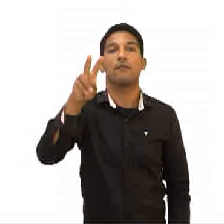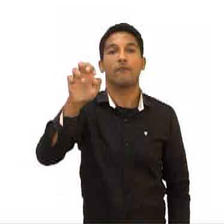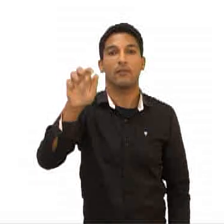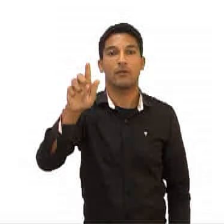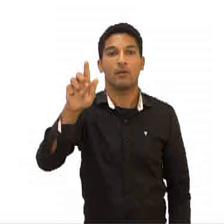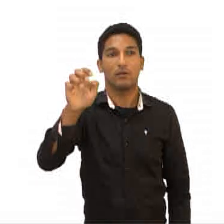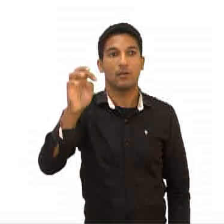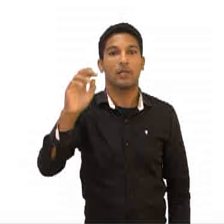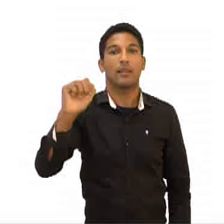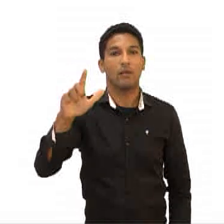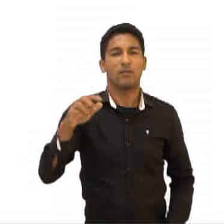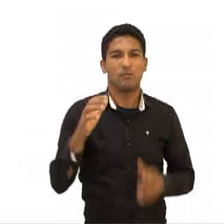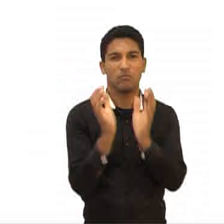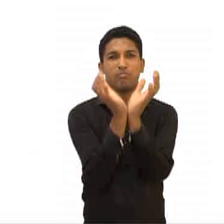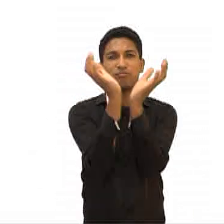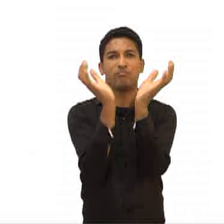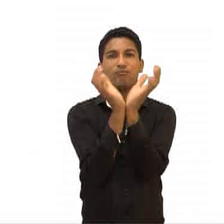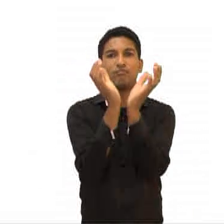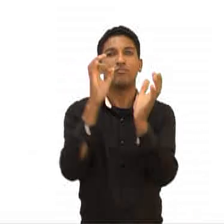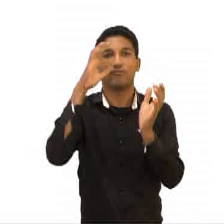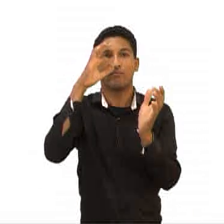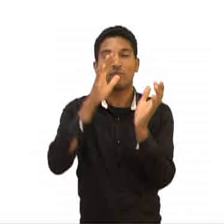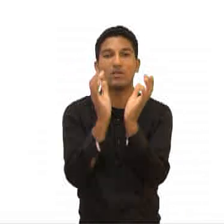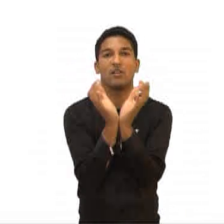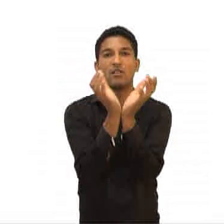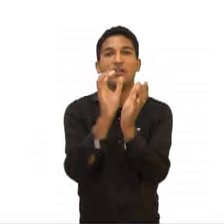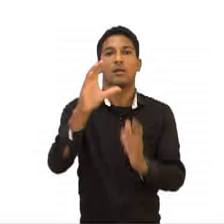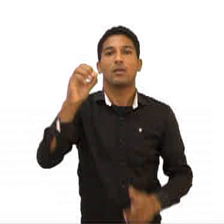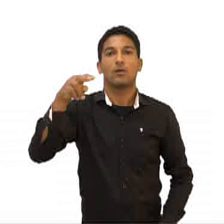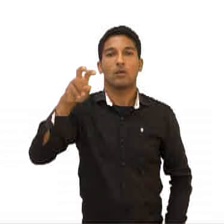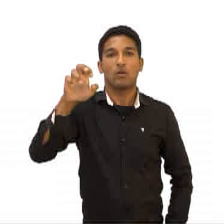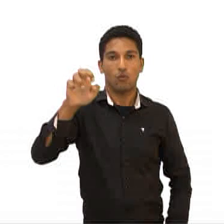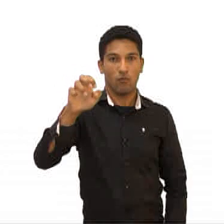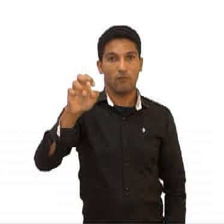Temos couve-flor aí, né, couve-florzinha gratinada, uma delícia.